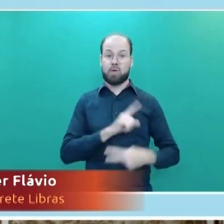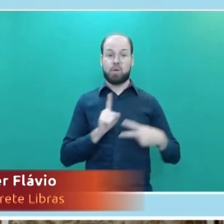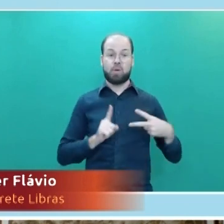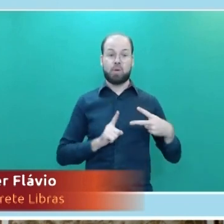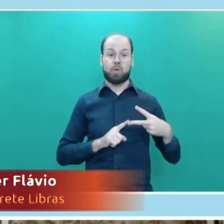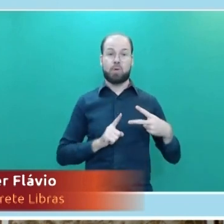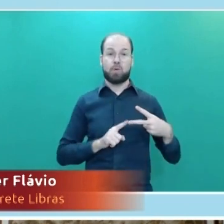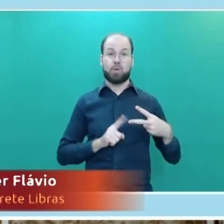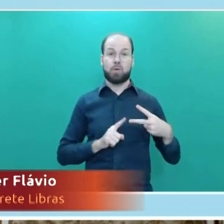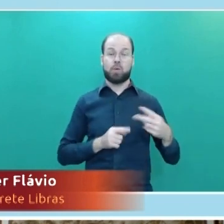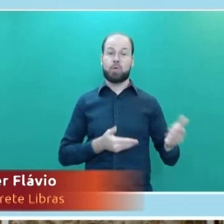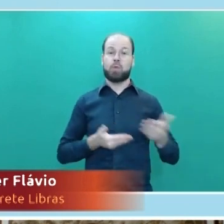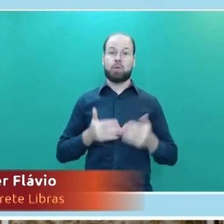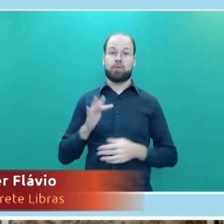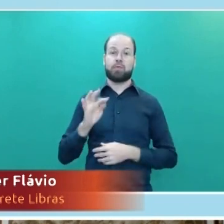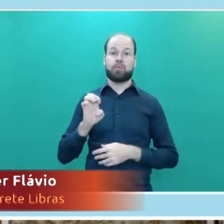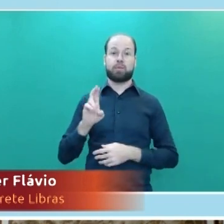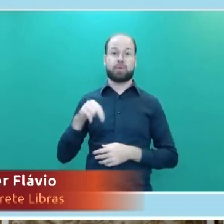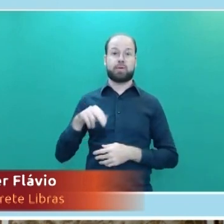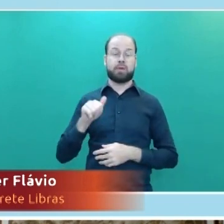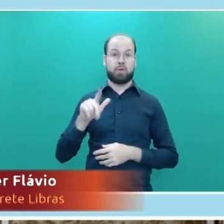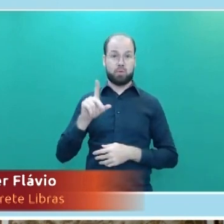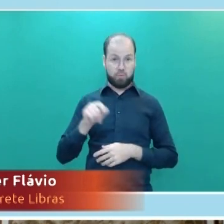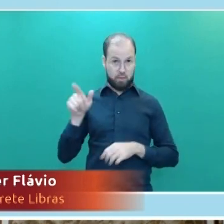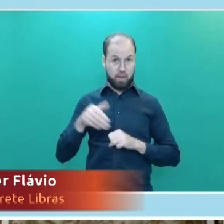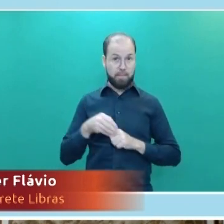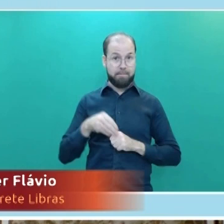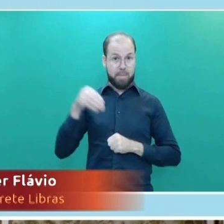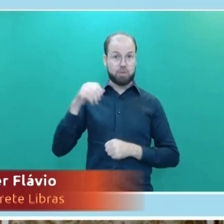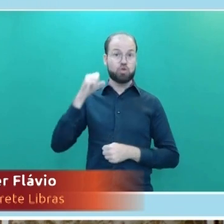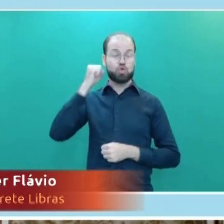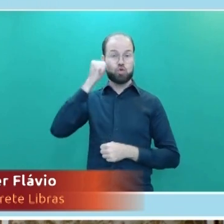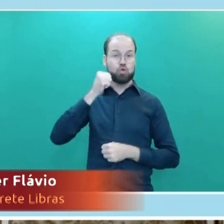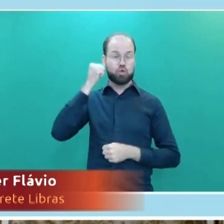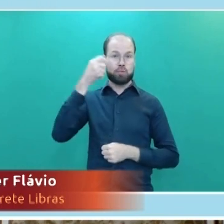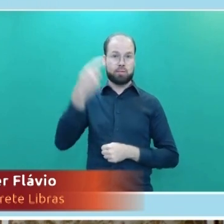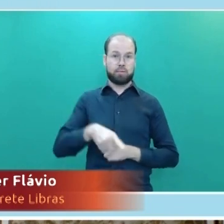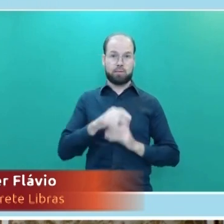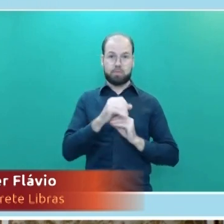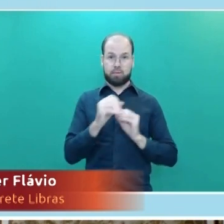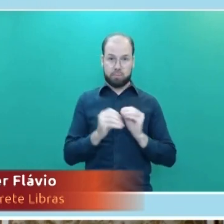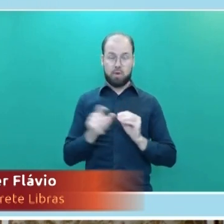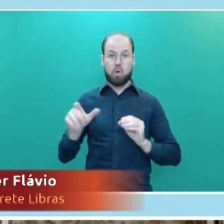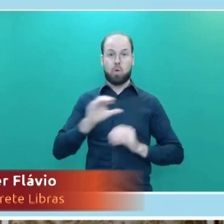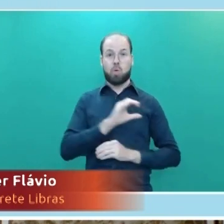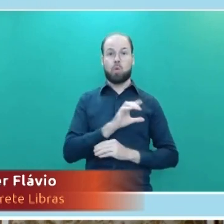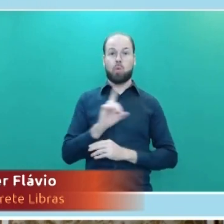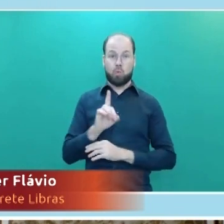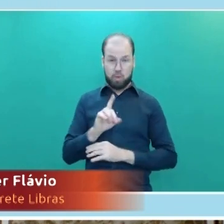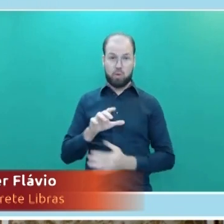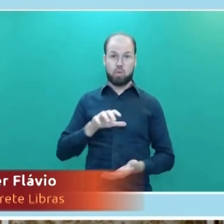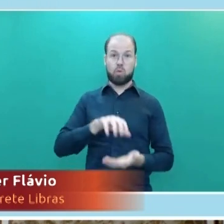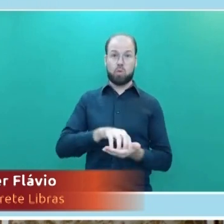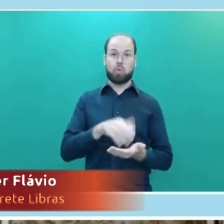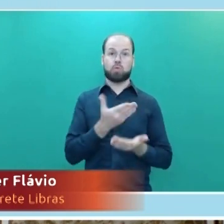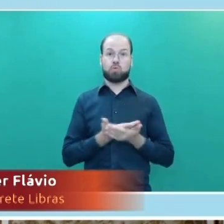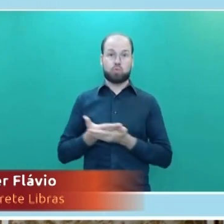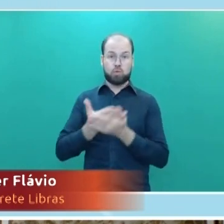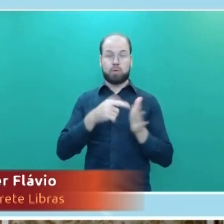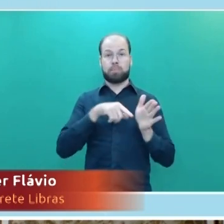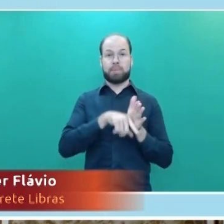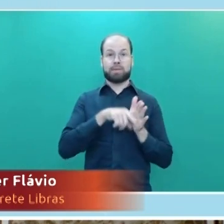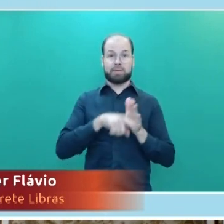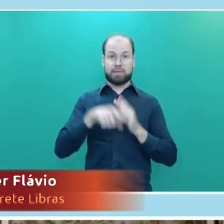é o Fernando Oliveira, que é mestre em Sociologia pela UFG e coordenador do Núcleo de Estudos e Pesquisa sobre Criminalidade e Violência,